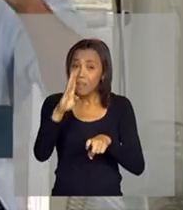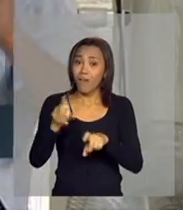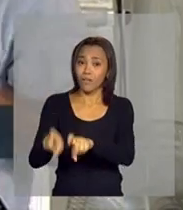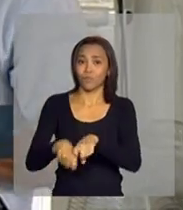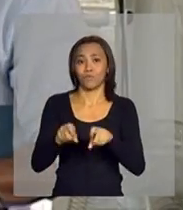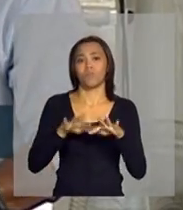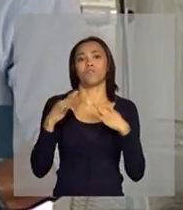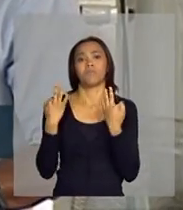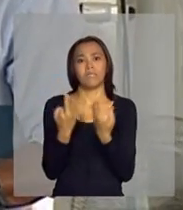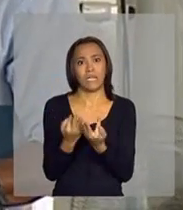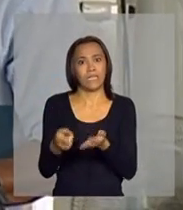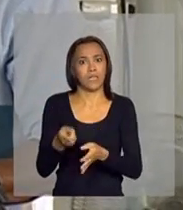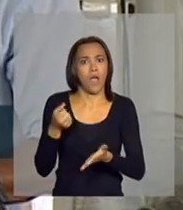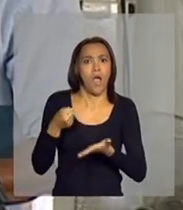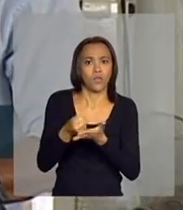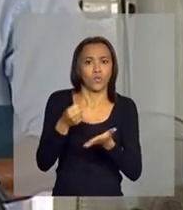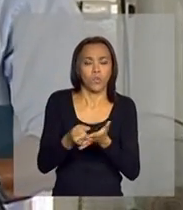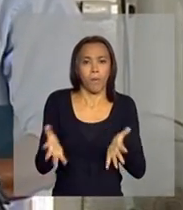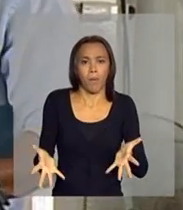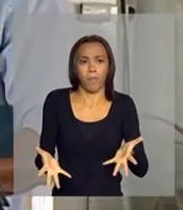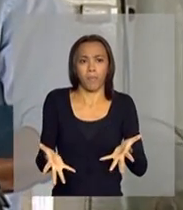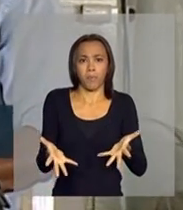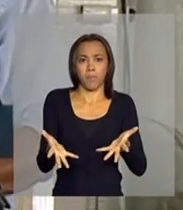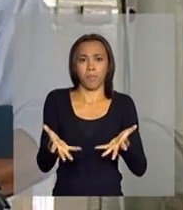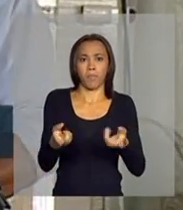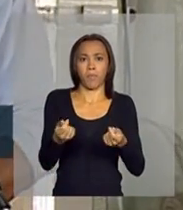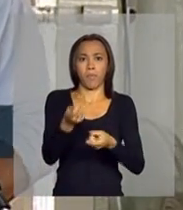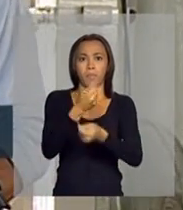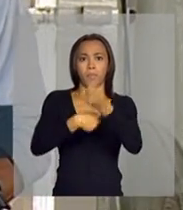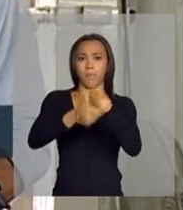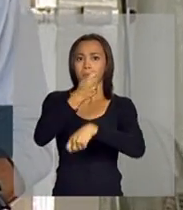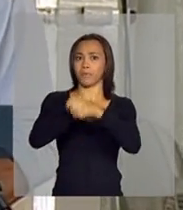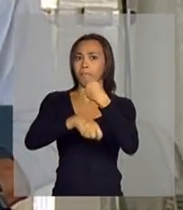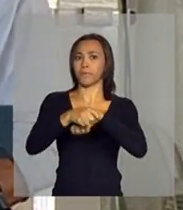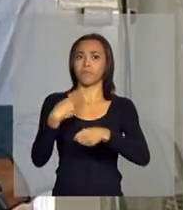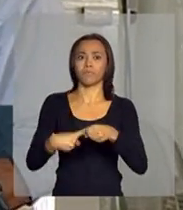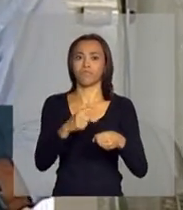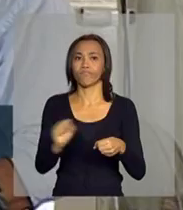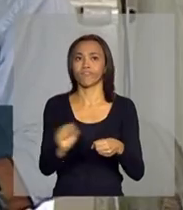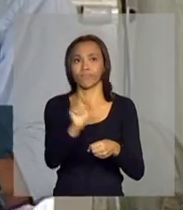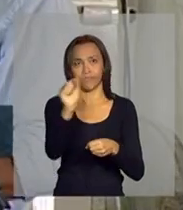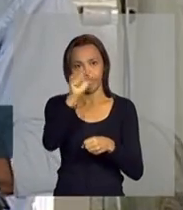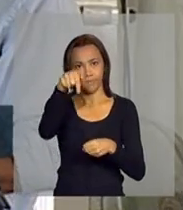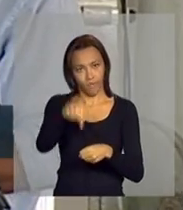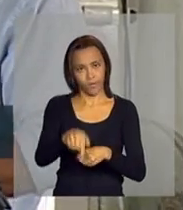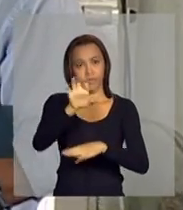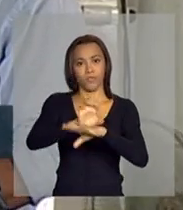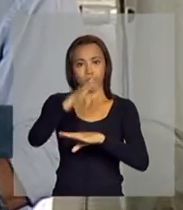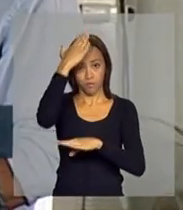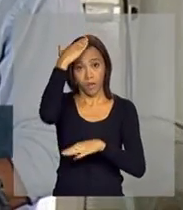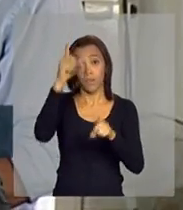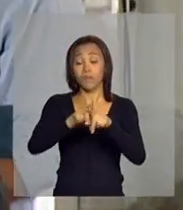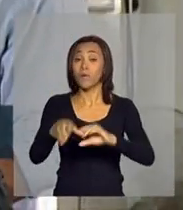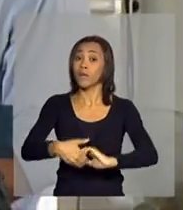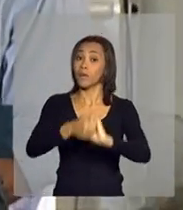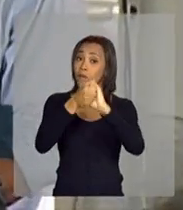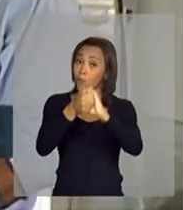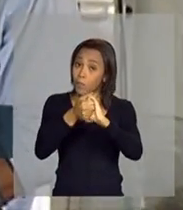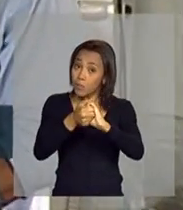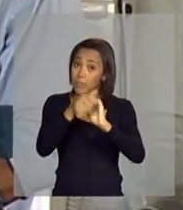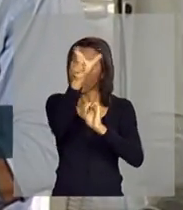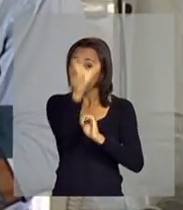familiar, que movimenta e aquece a economia dos municípios paranaenses. Quero também cumprimentar a presidente Dilma